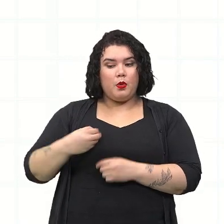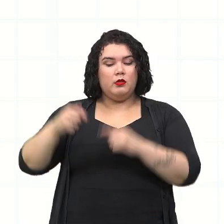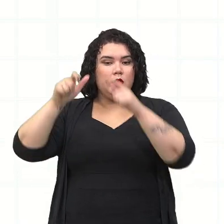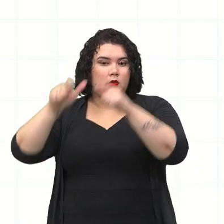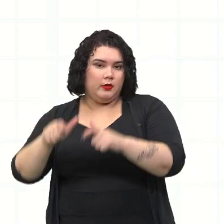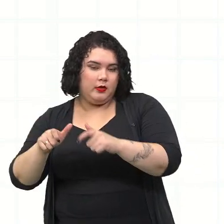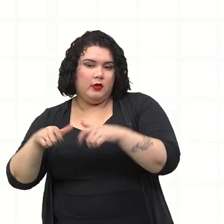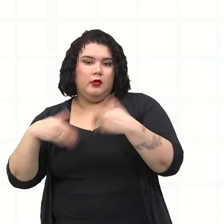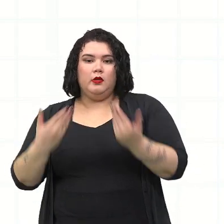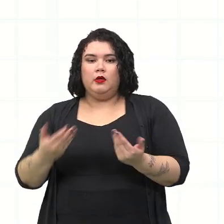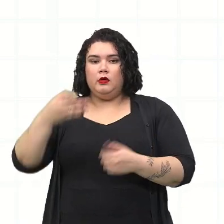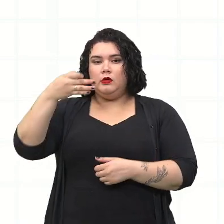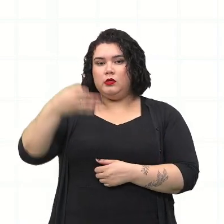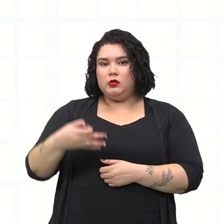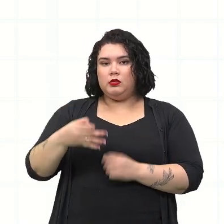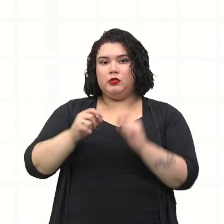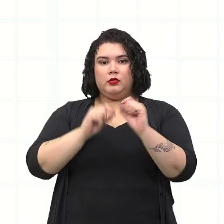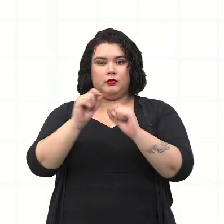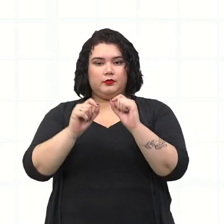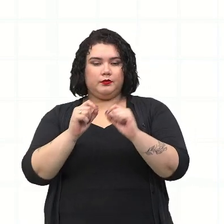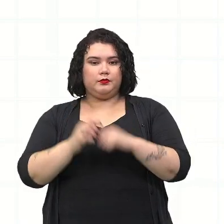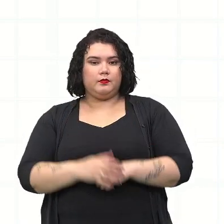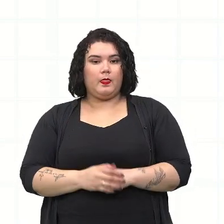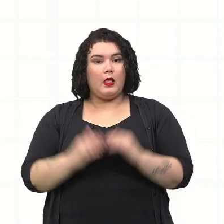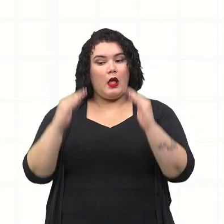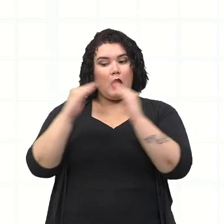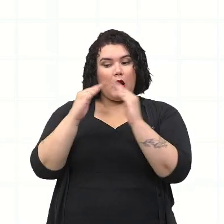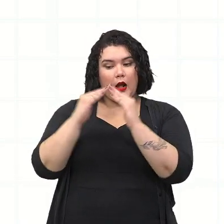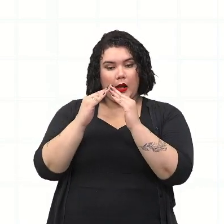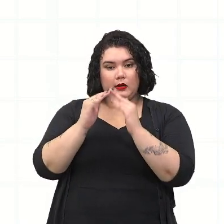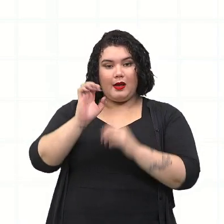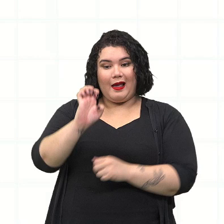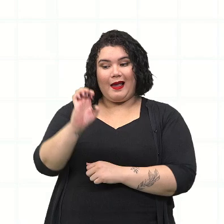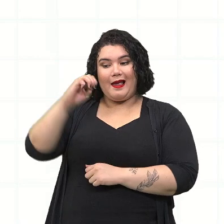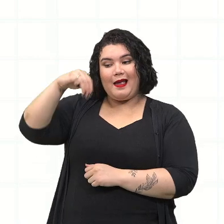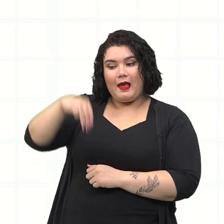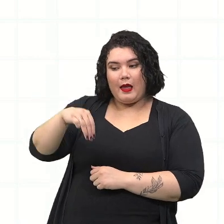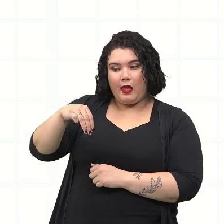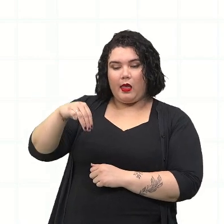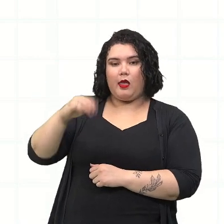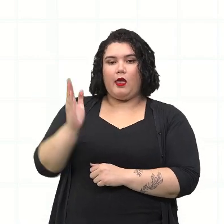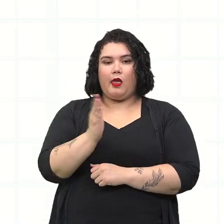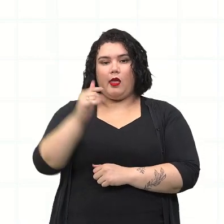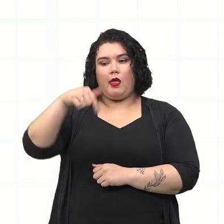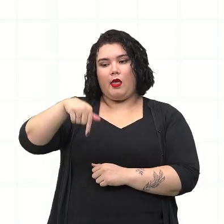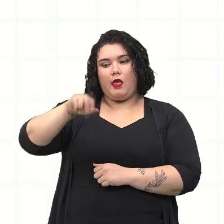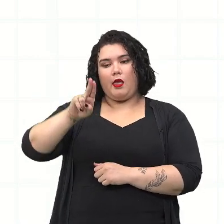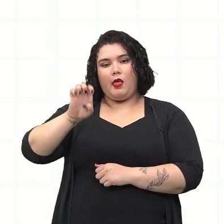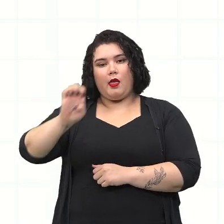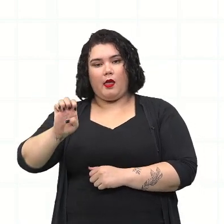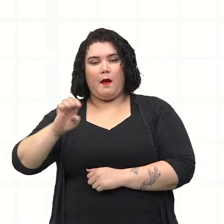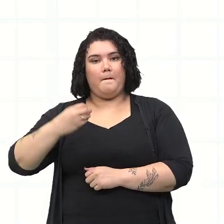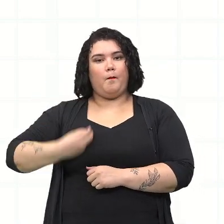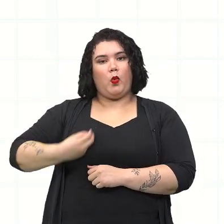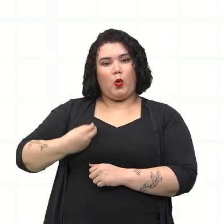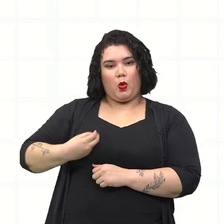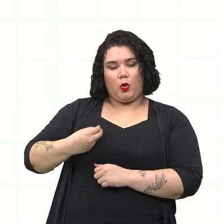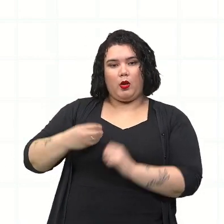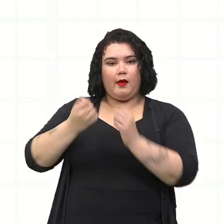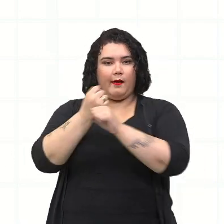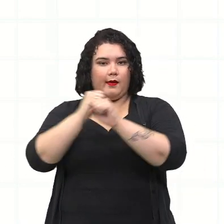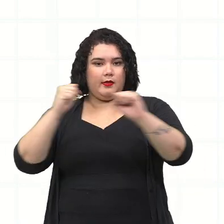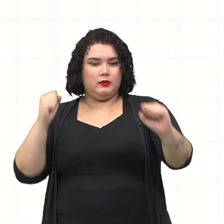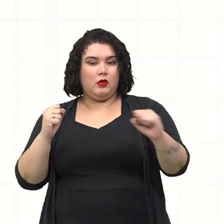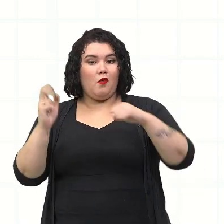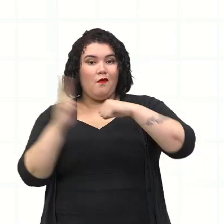Então, o correto, a casa em que moro. Olha a preposição acompanhando aqui. Porque o verbo